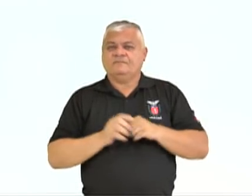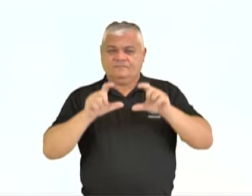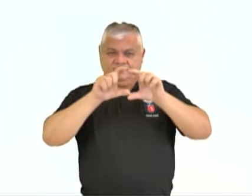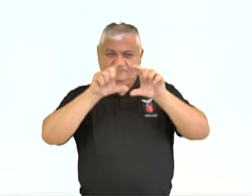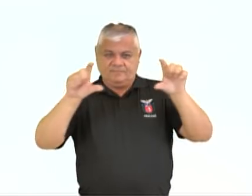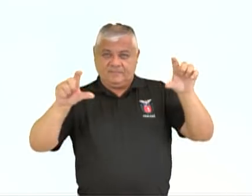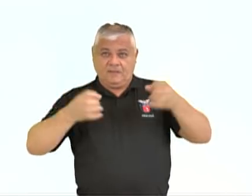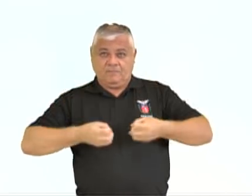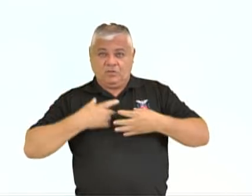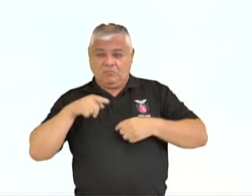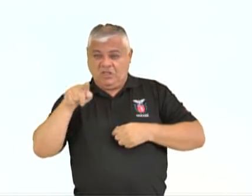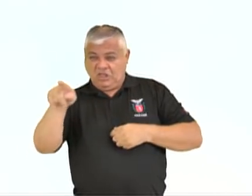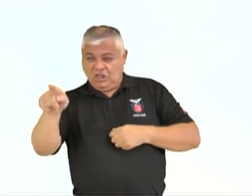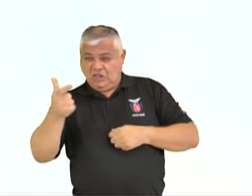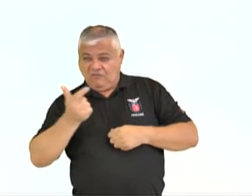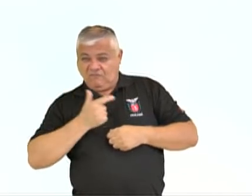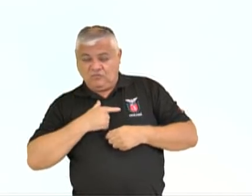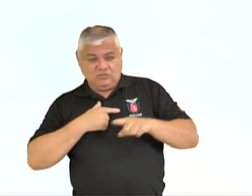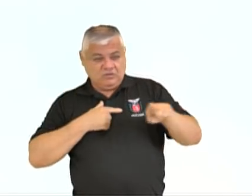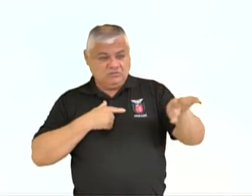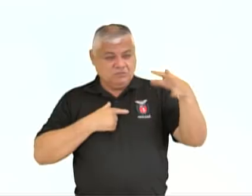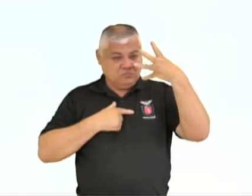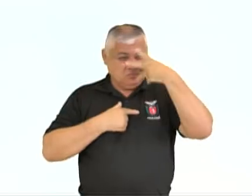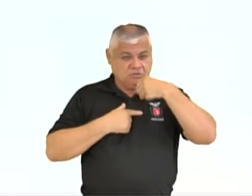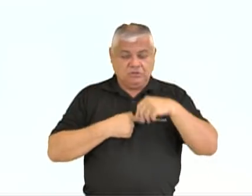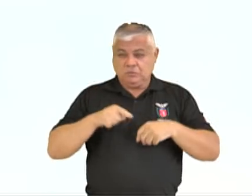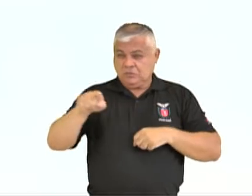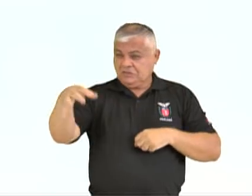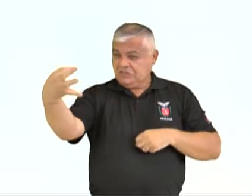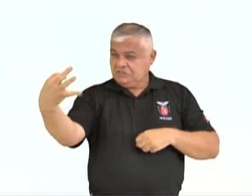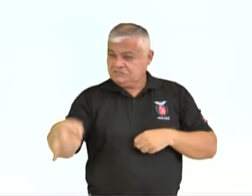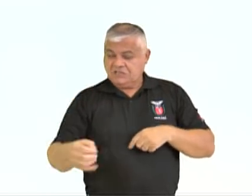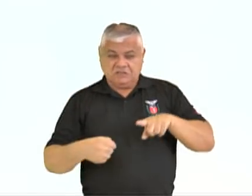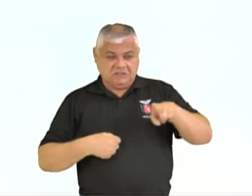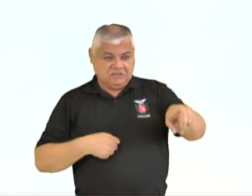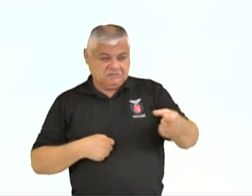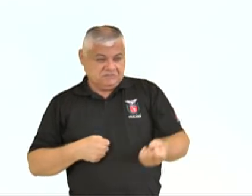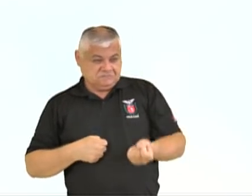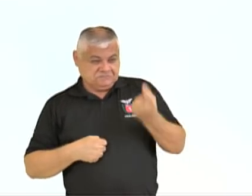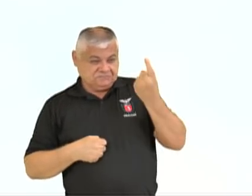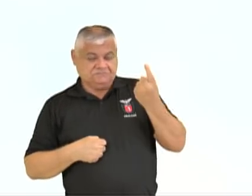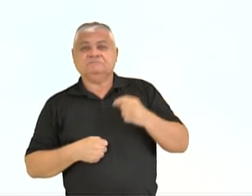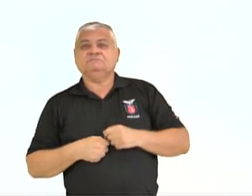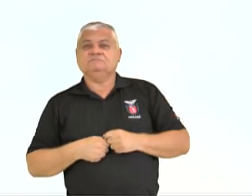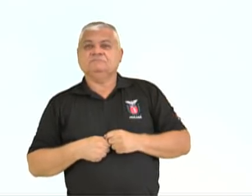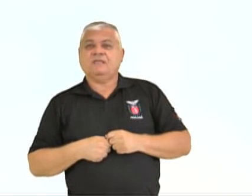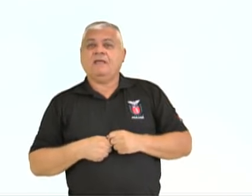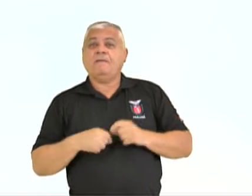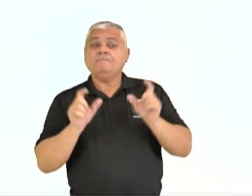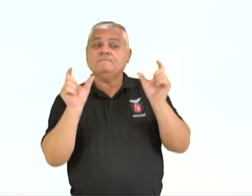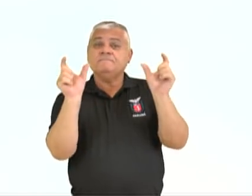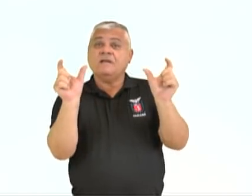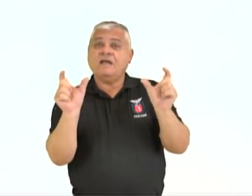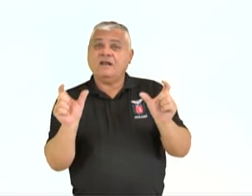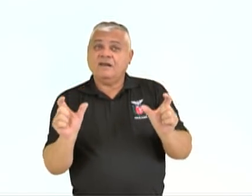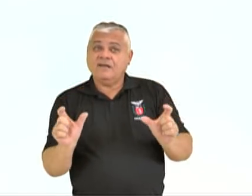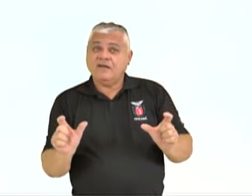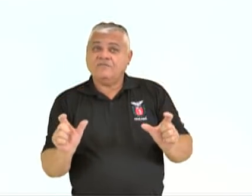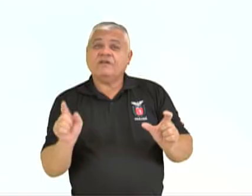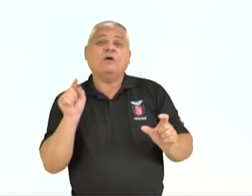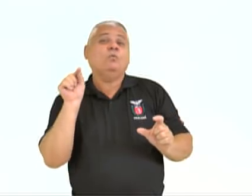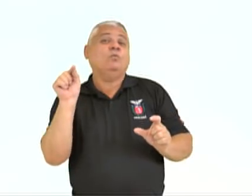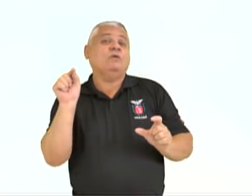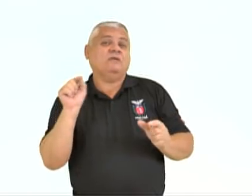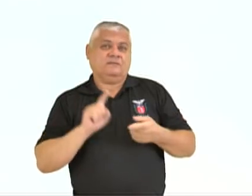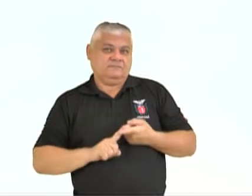é feioso, outro é bonito, um é certinho, outro esquisito, as palavras destacadas